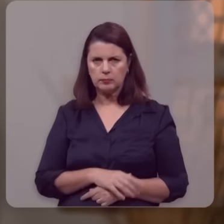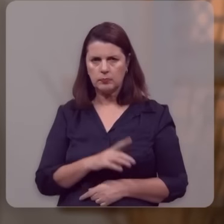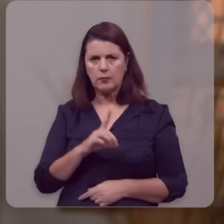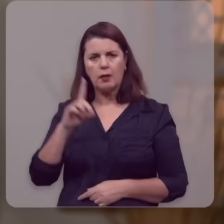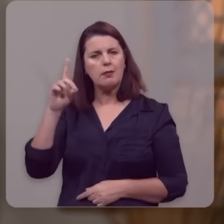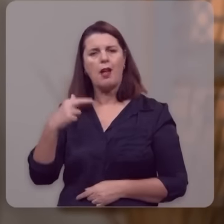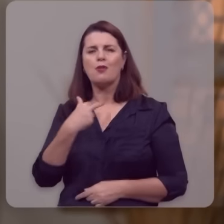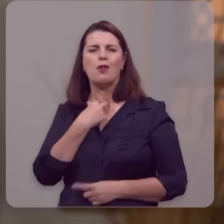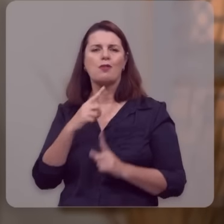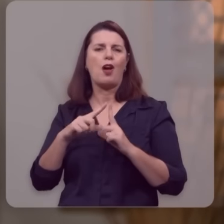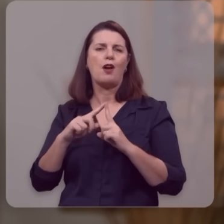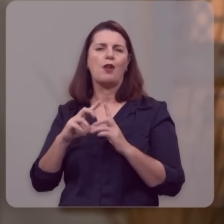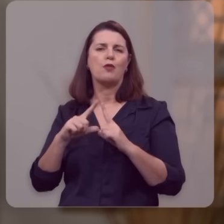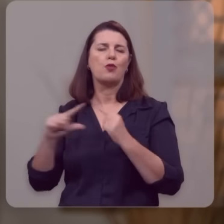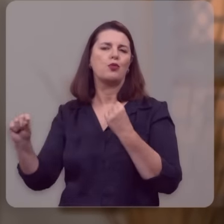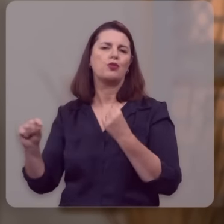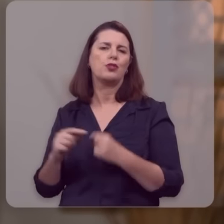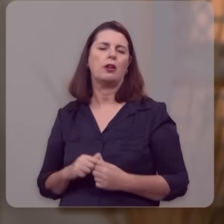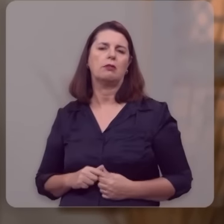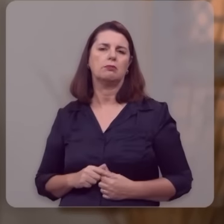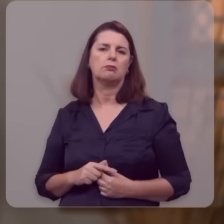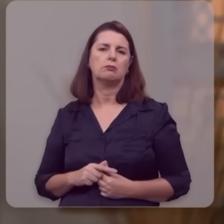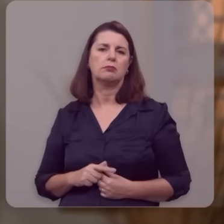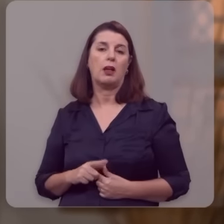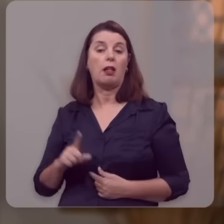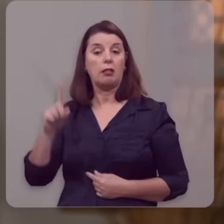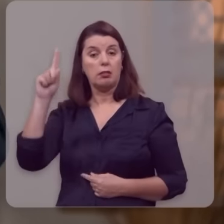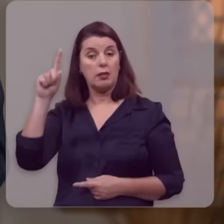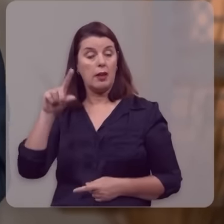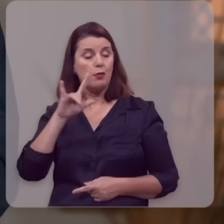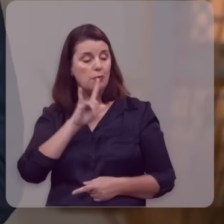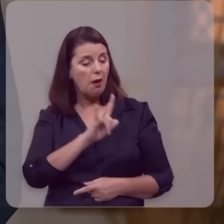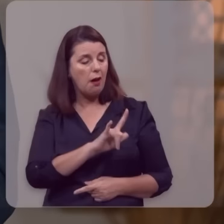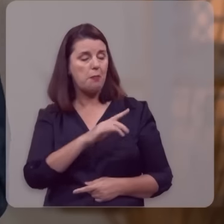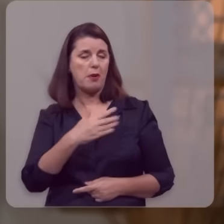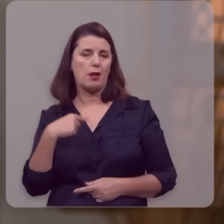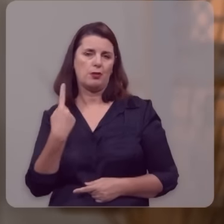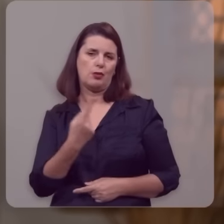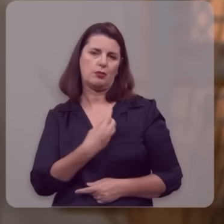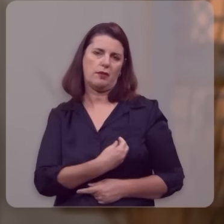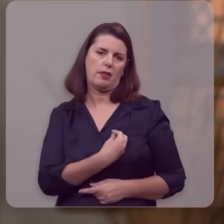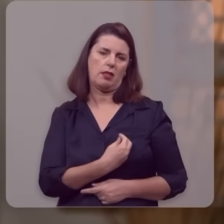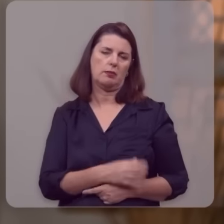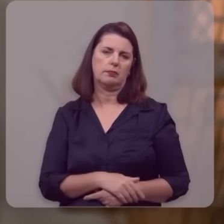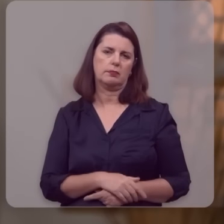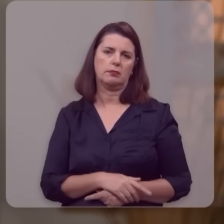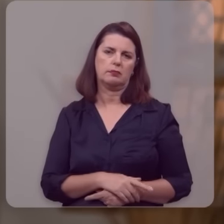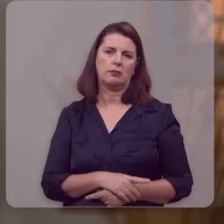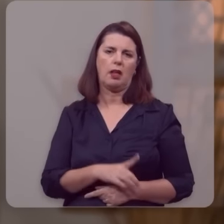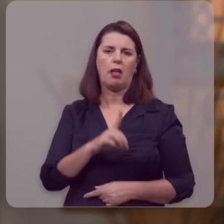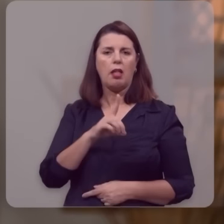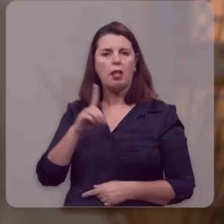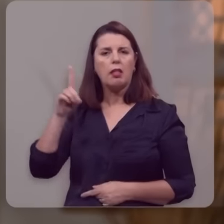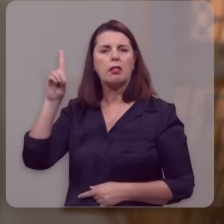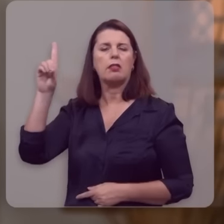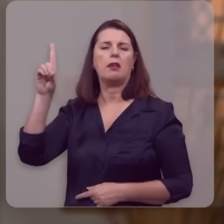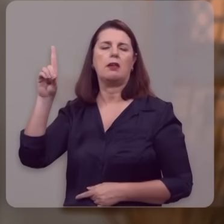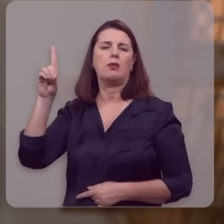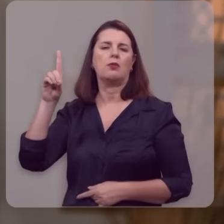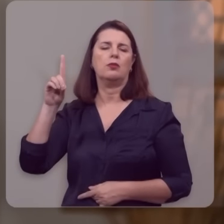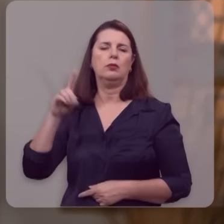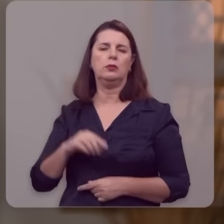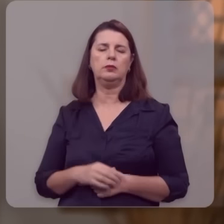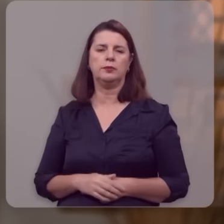é inescapável mas esse Deus é o Deus que ama você é o Deus que além